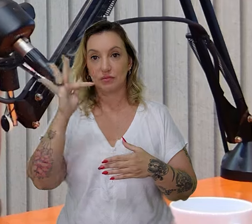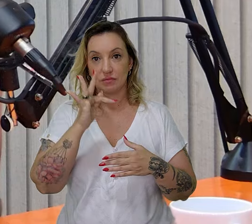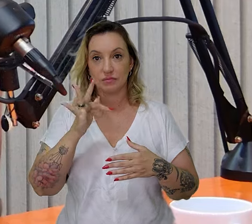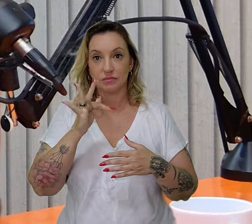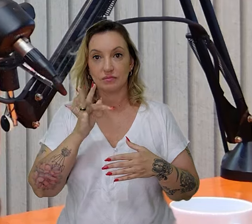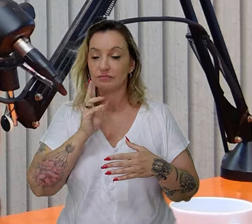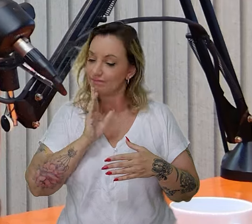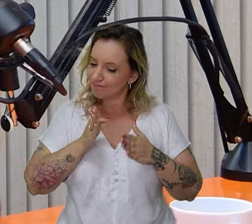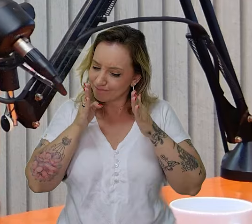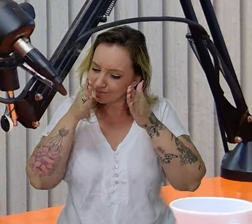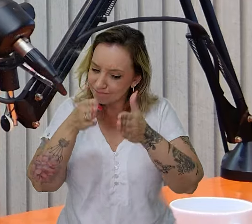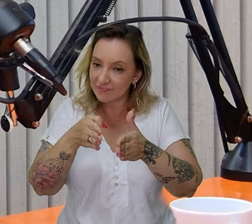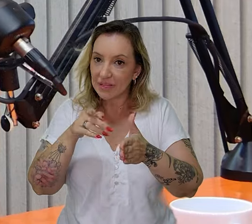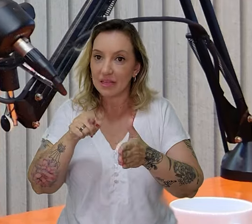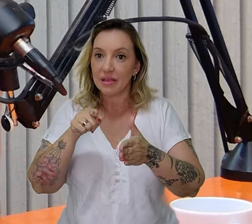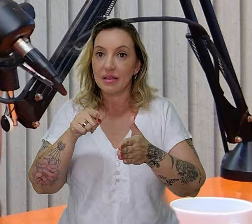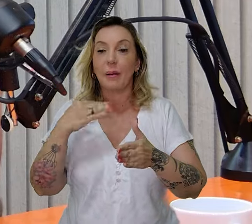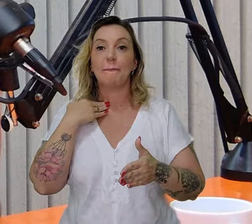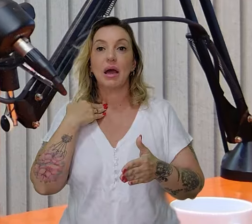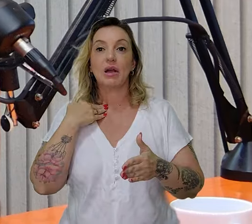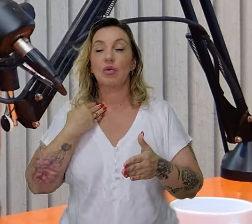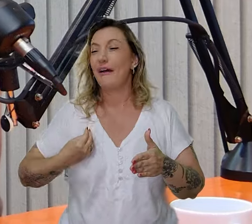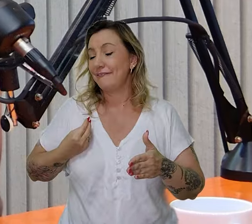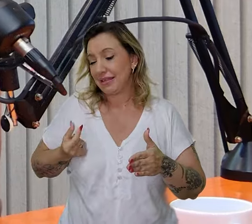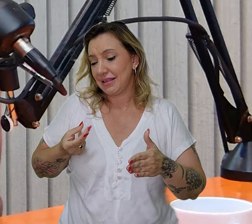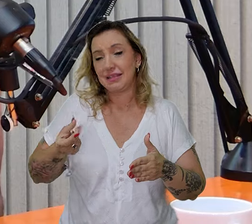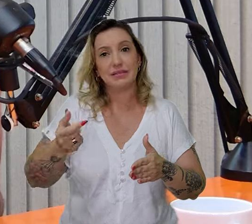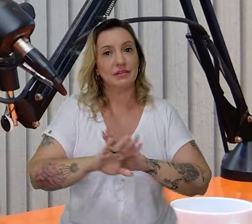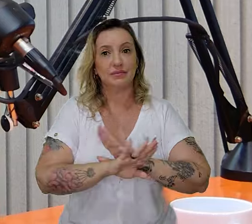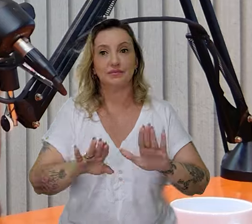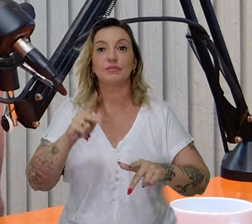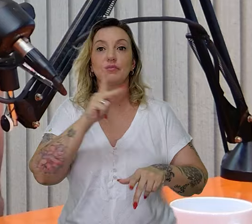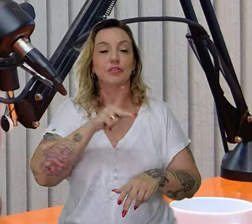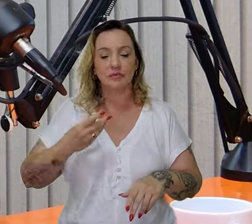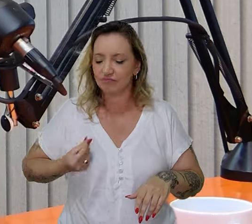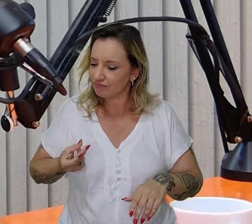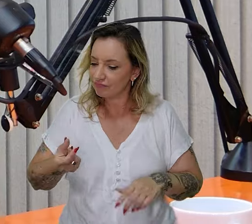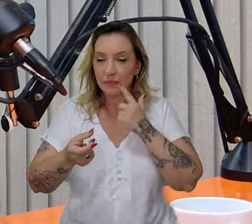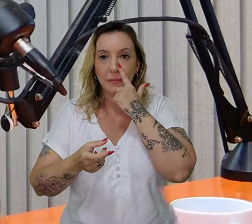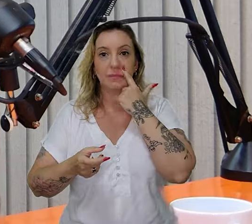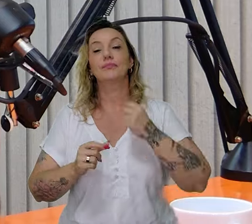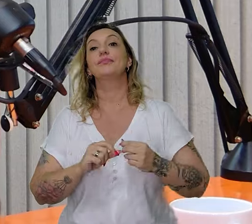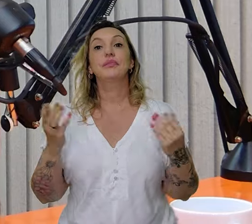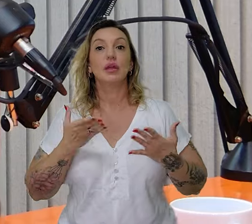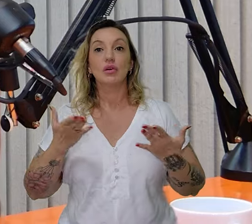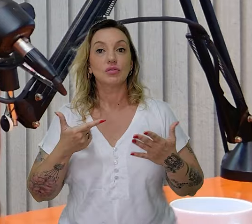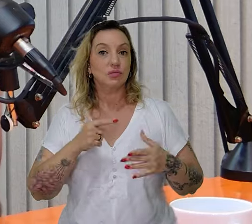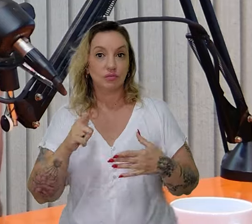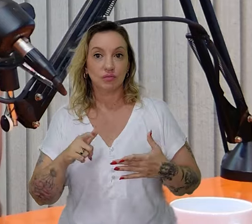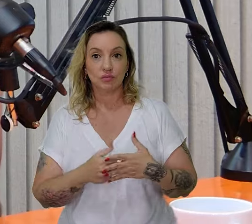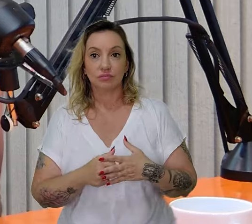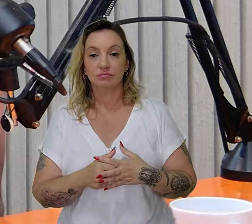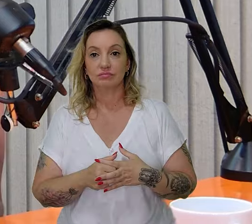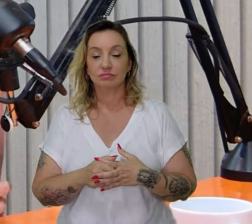seguia era aquela lá né que que você é bancário a vida toda Professor a vida toda Hoje não tem